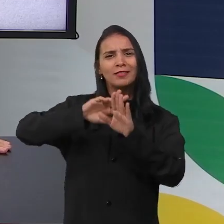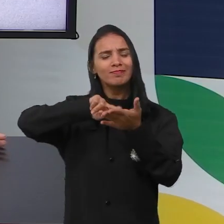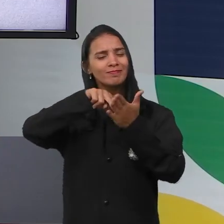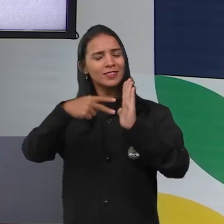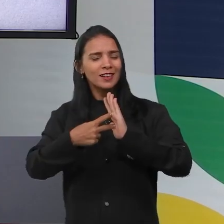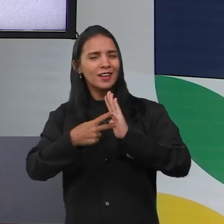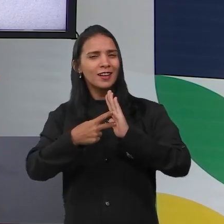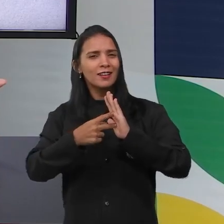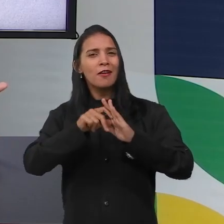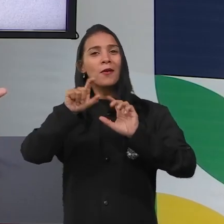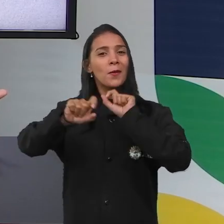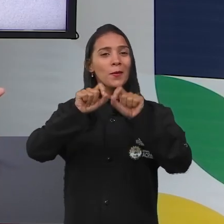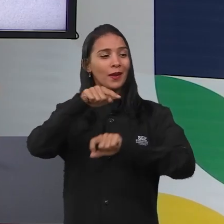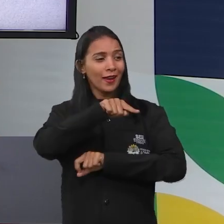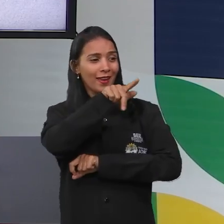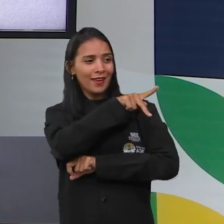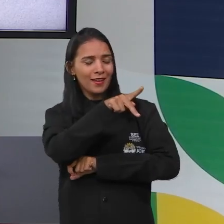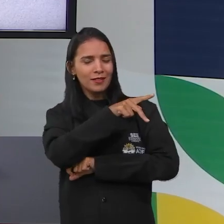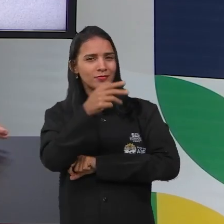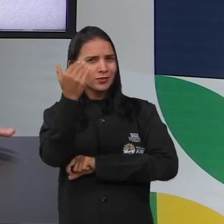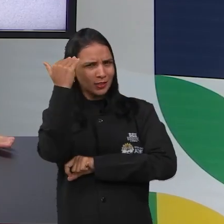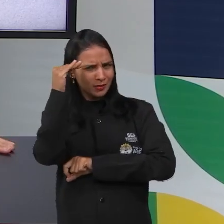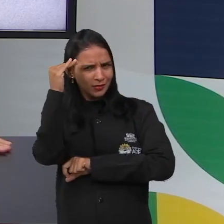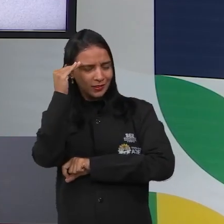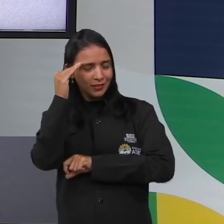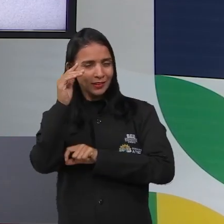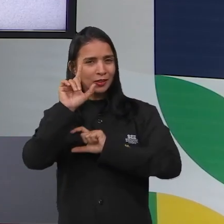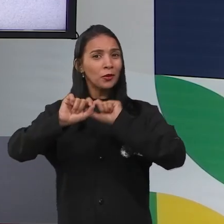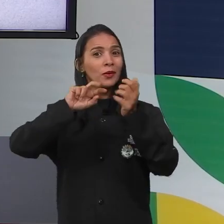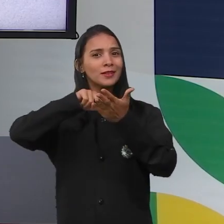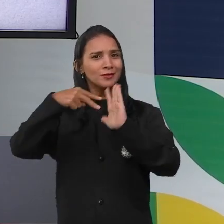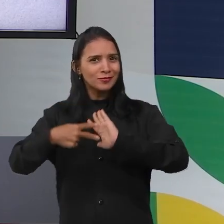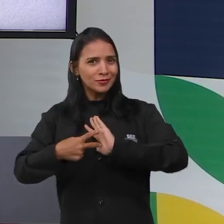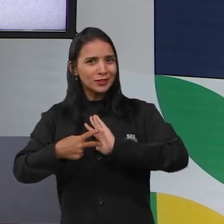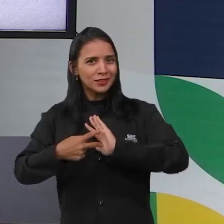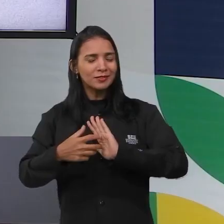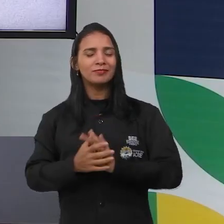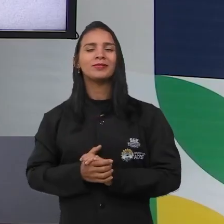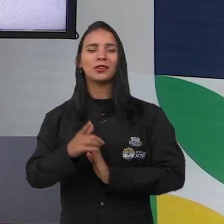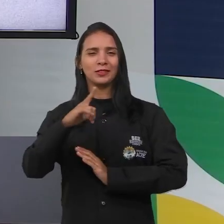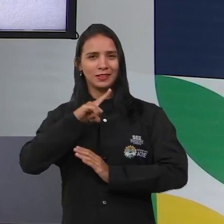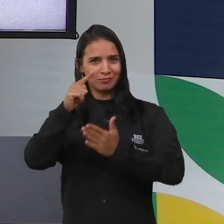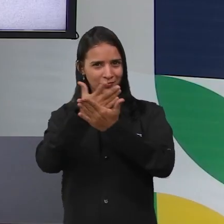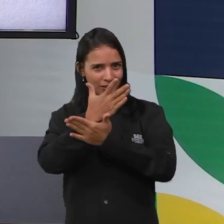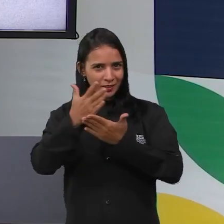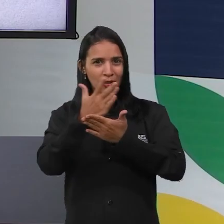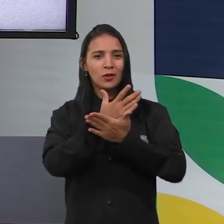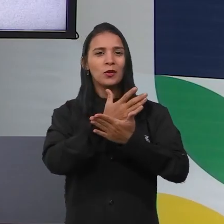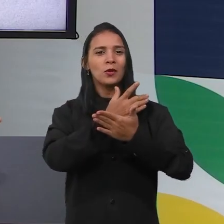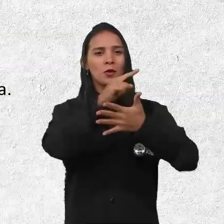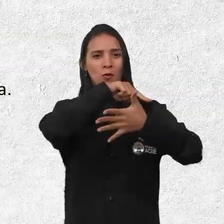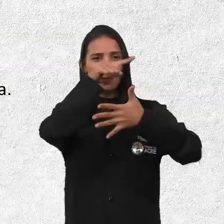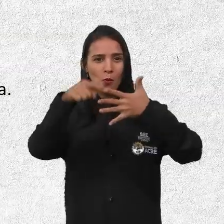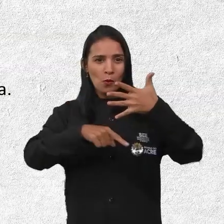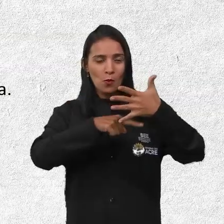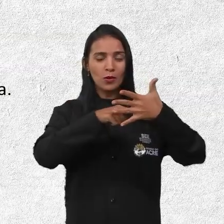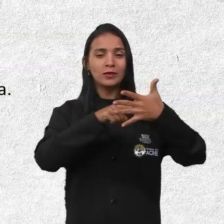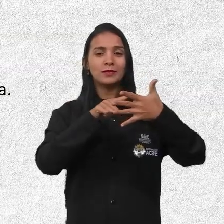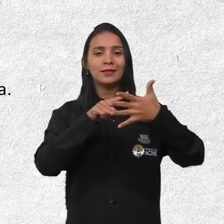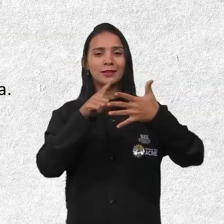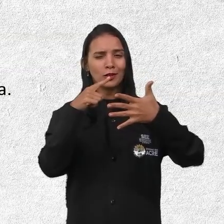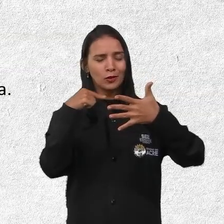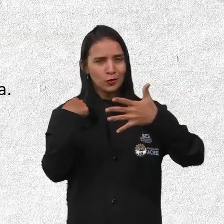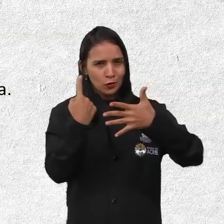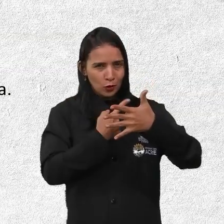compreendeu esse significado, corpo mole? Então, vamos lá às nossas alternativas e o que a questão quer